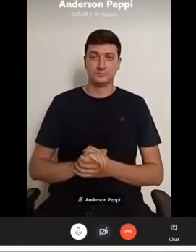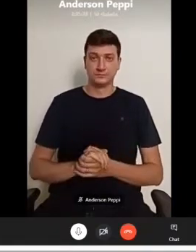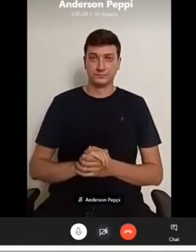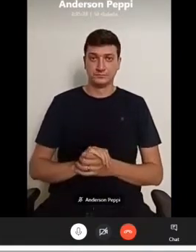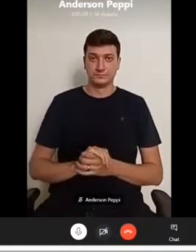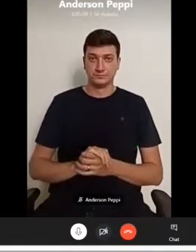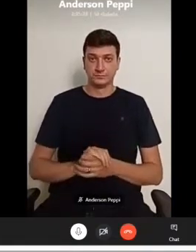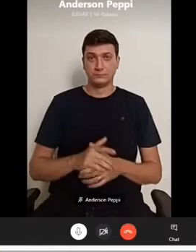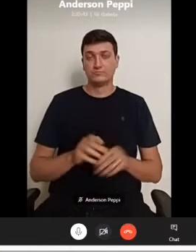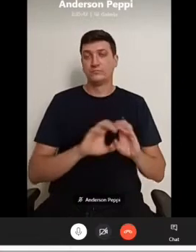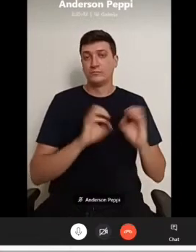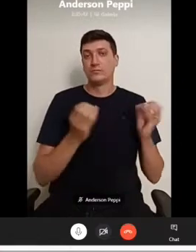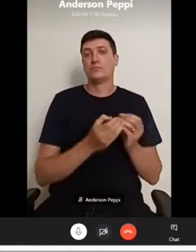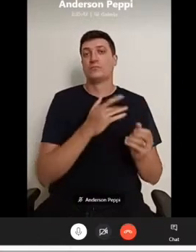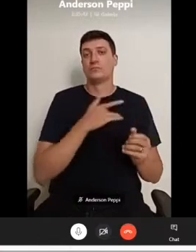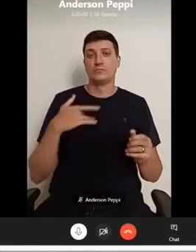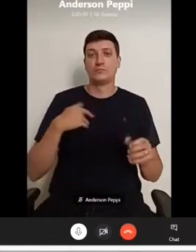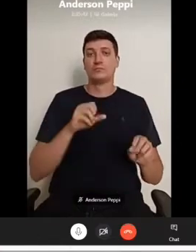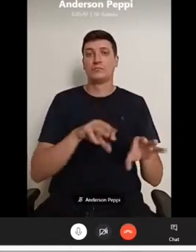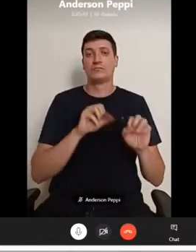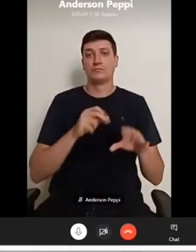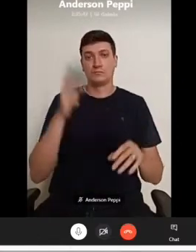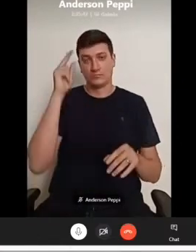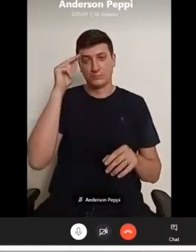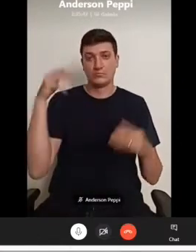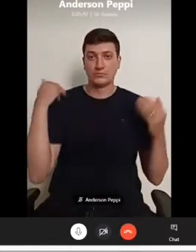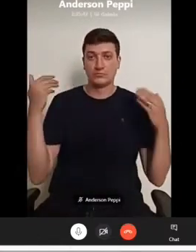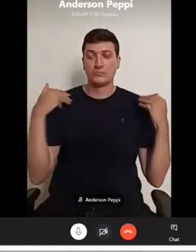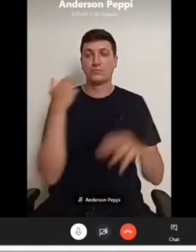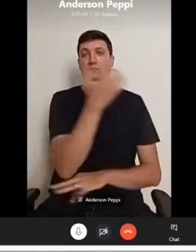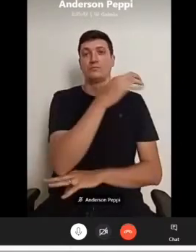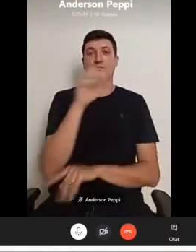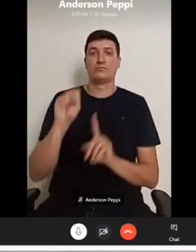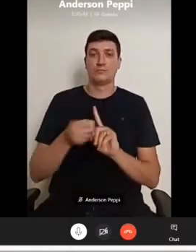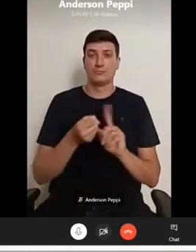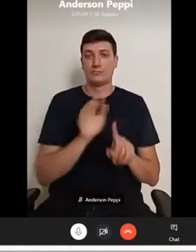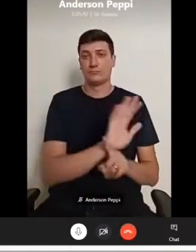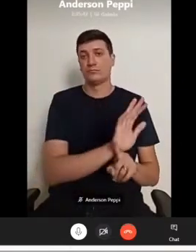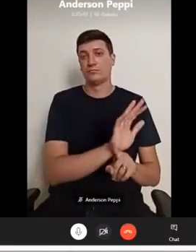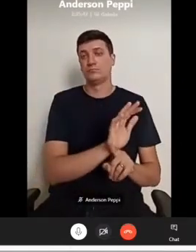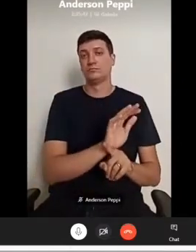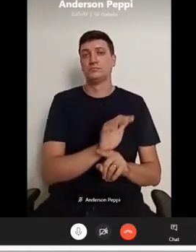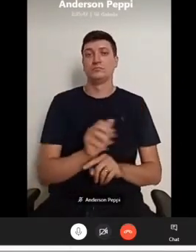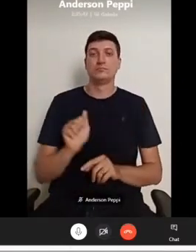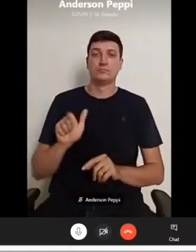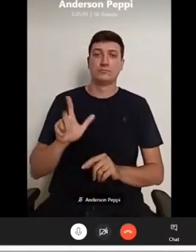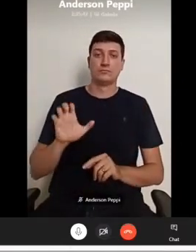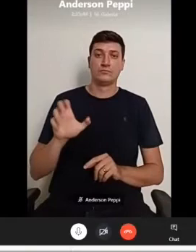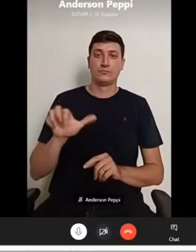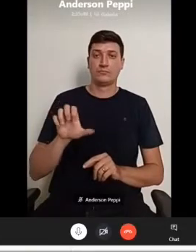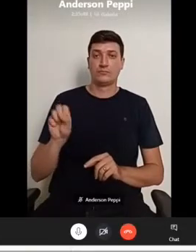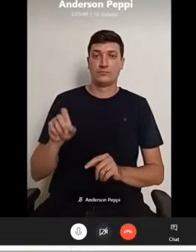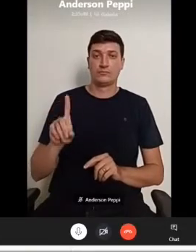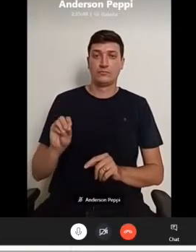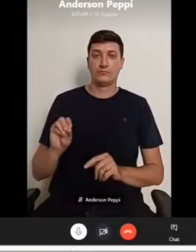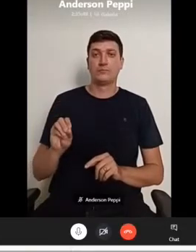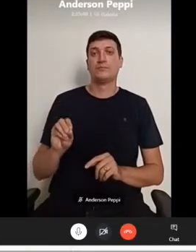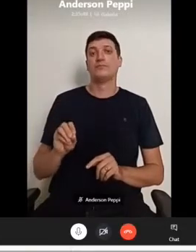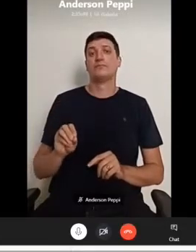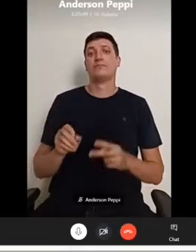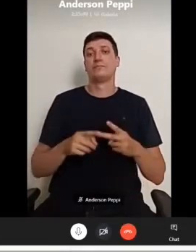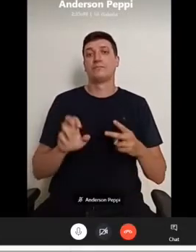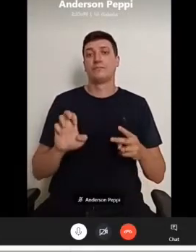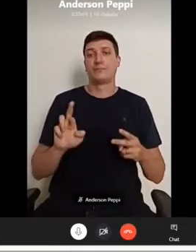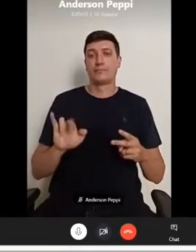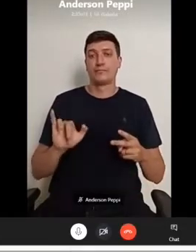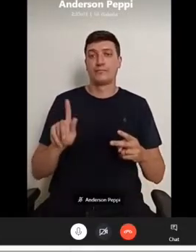Educação, Cultura, Lazer, Turismo, Meio Ambiente, Assistente Social, Alessandra Luquezzi de Oliveira, Érica Cristina